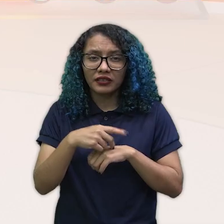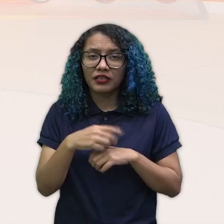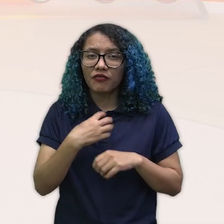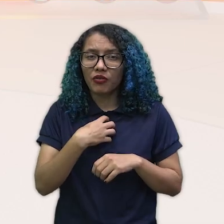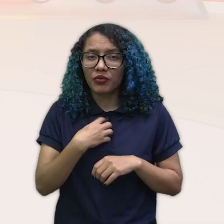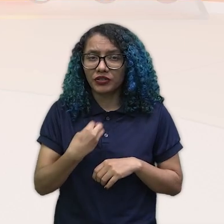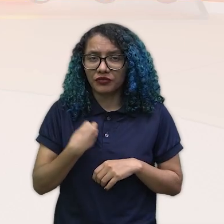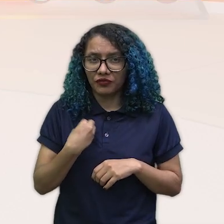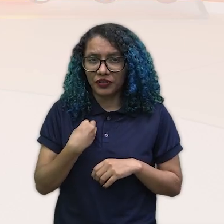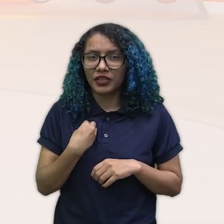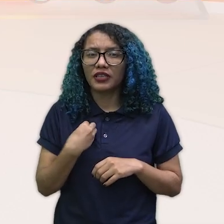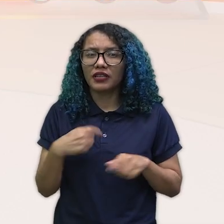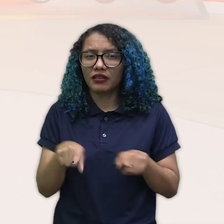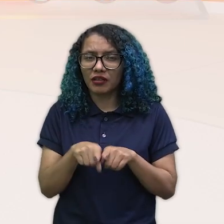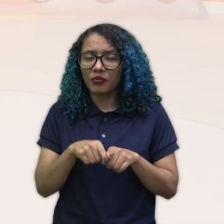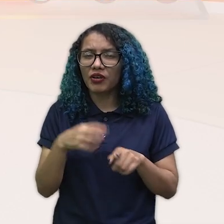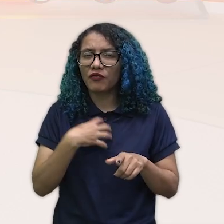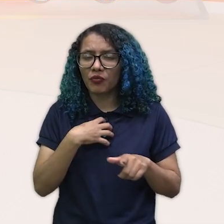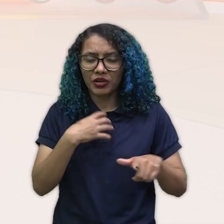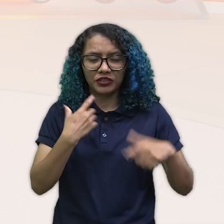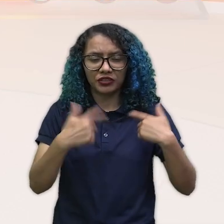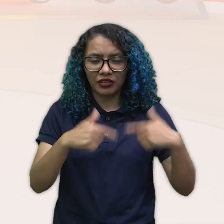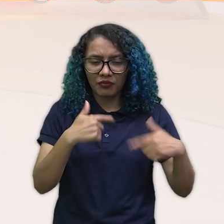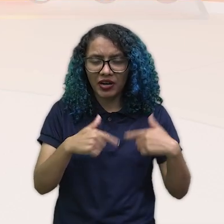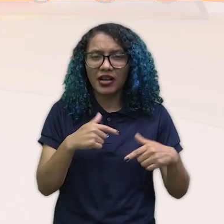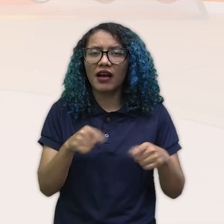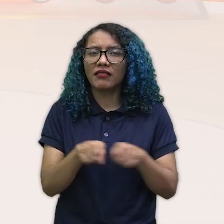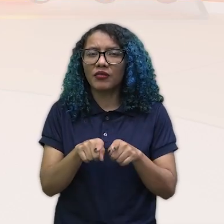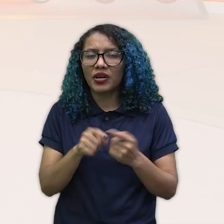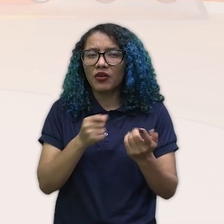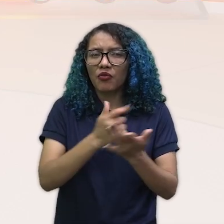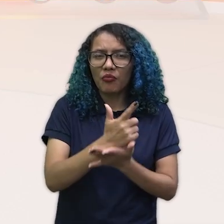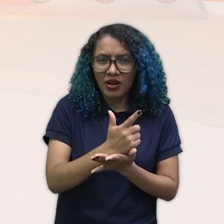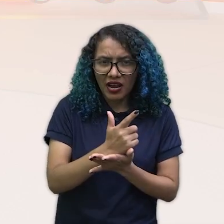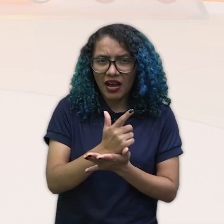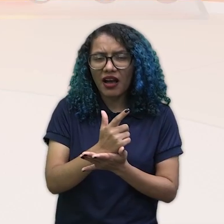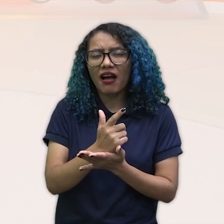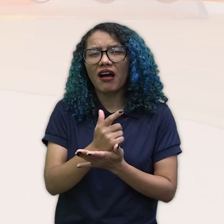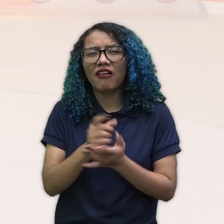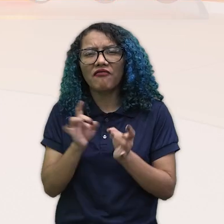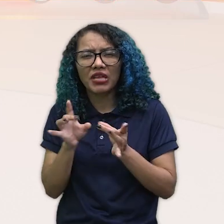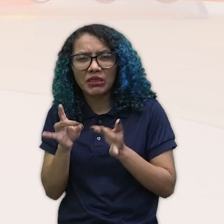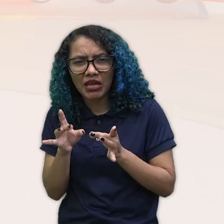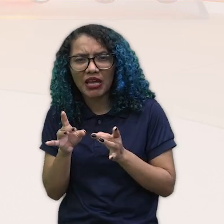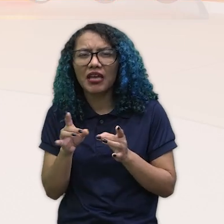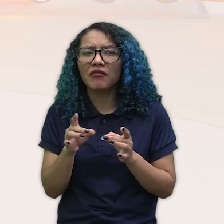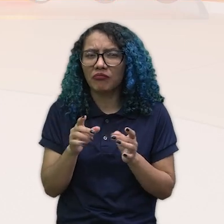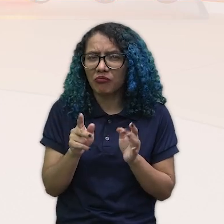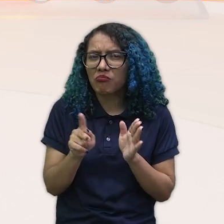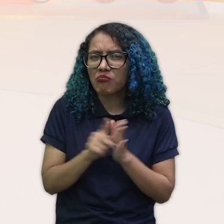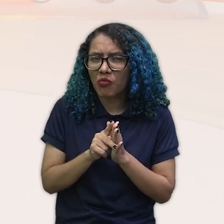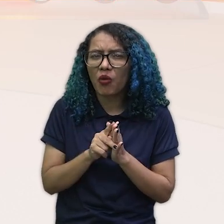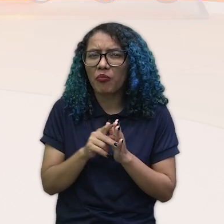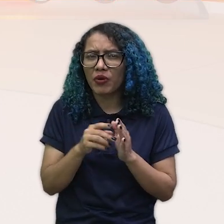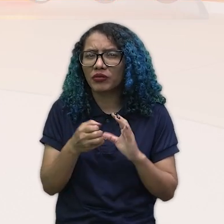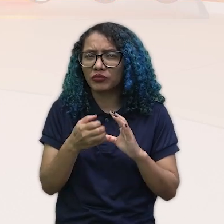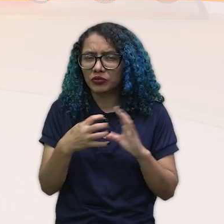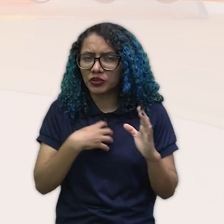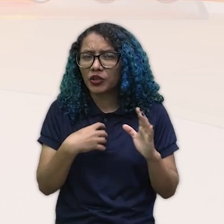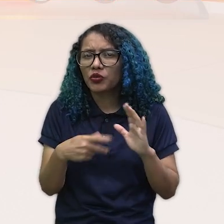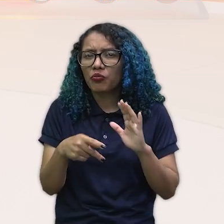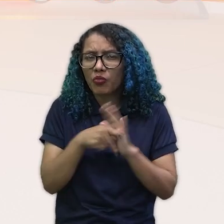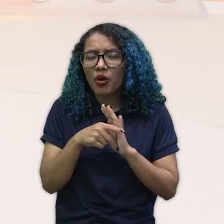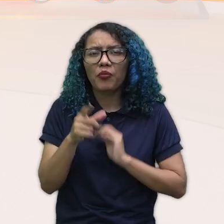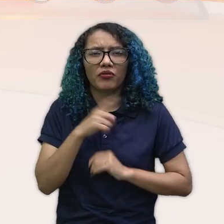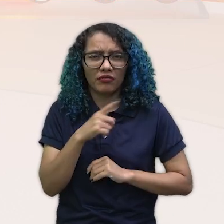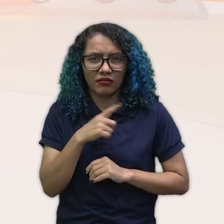de vida ali, de trabalhar, como é que vende, como é que compra. Então, a partir disso, né, com o passar dos